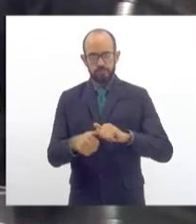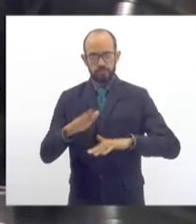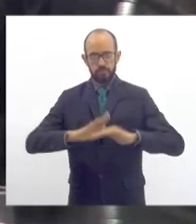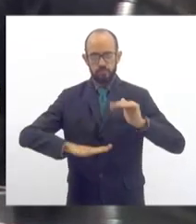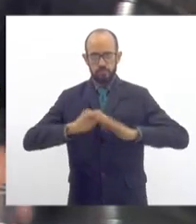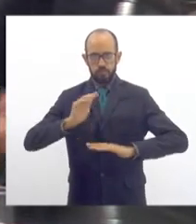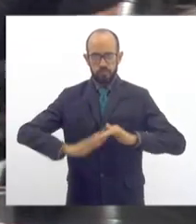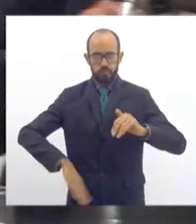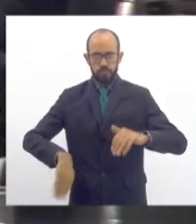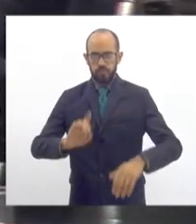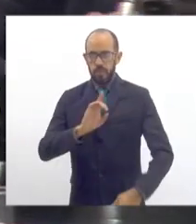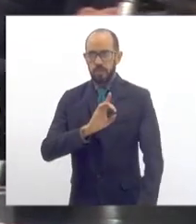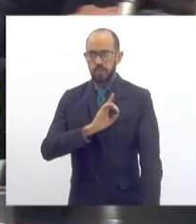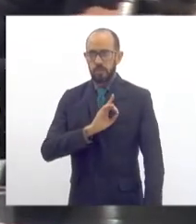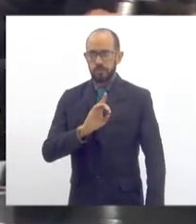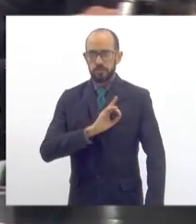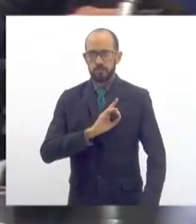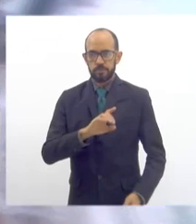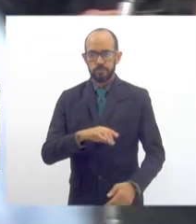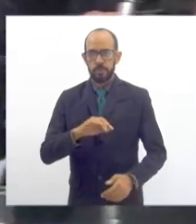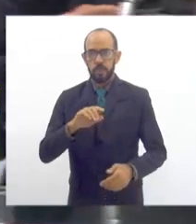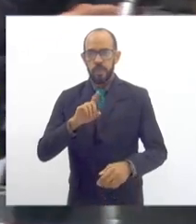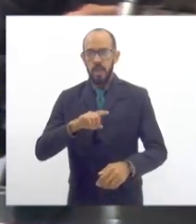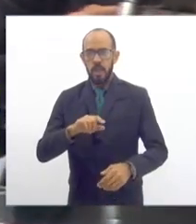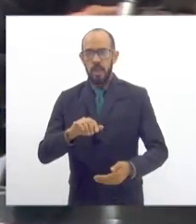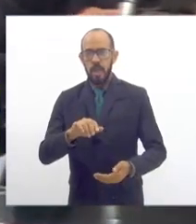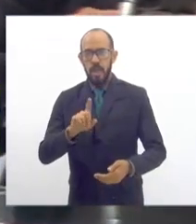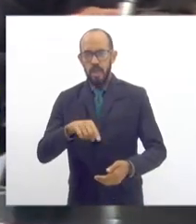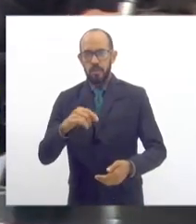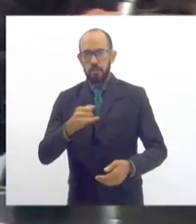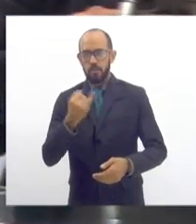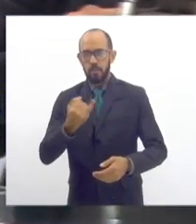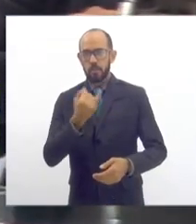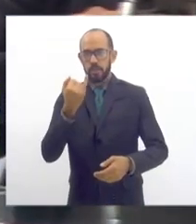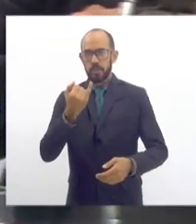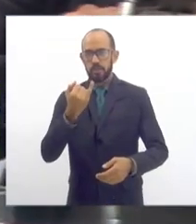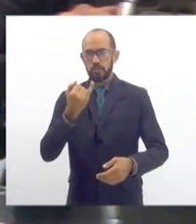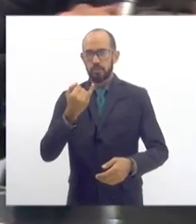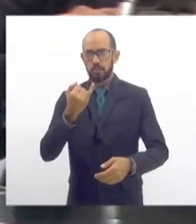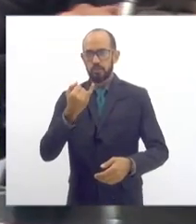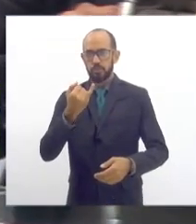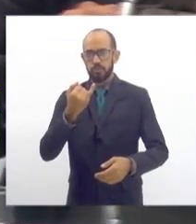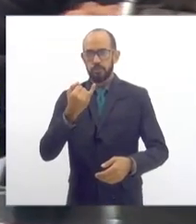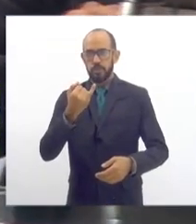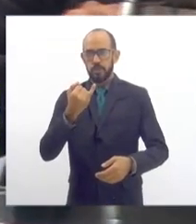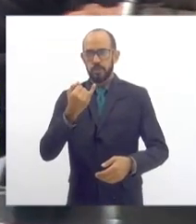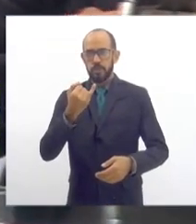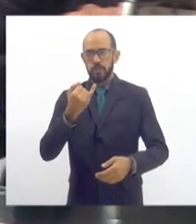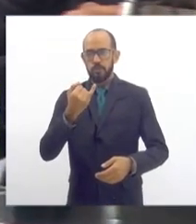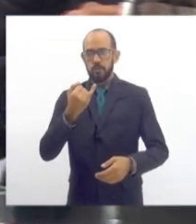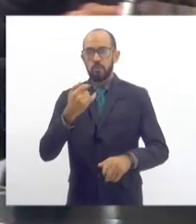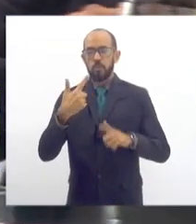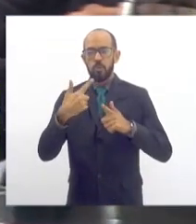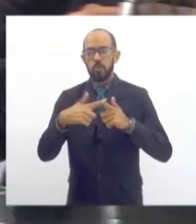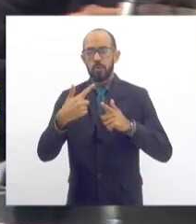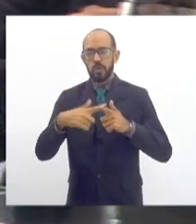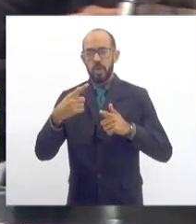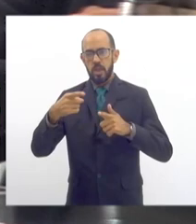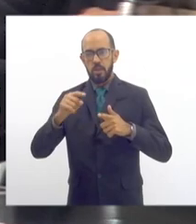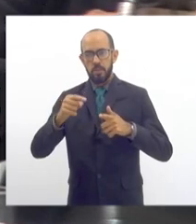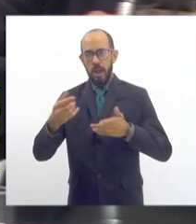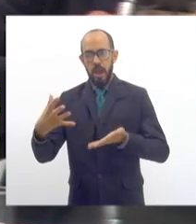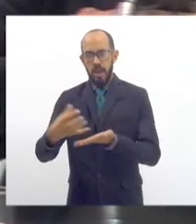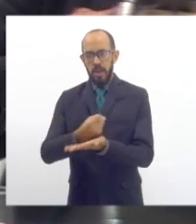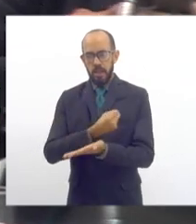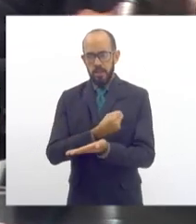fundamental, estratégico, sobre vários pontos de vista para o Estado do Rio de Janeiro, inclusive o ponto de vista financeiro, é um órgão importante do ponto de vista da